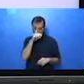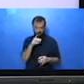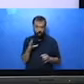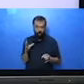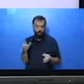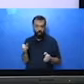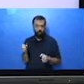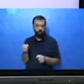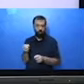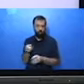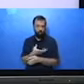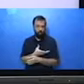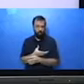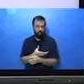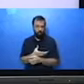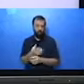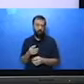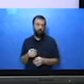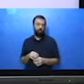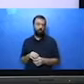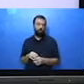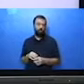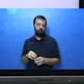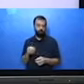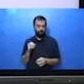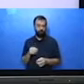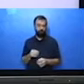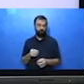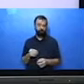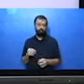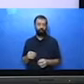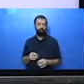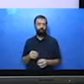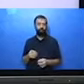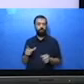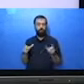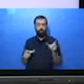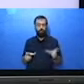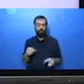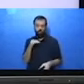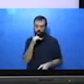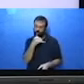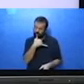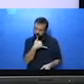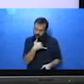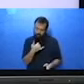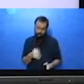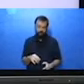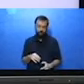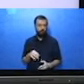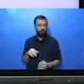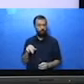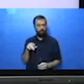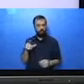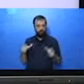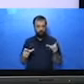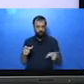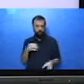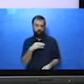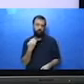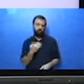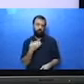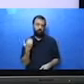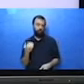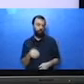encontraram, eles ficaram tristes pelos mortos e fizeram novas escolhas. E sonharam com